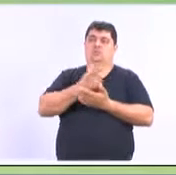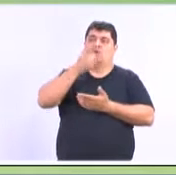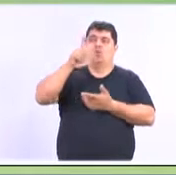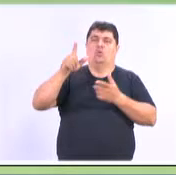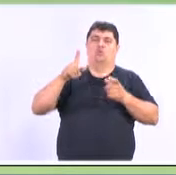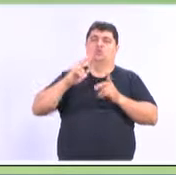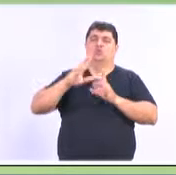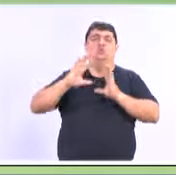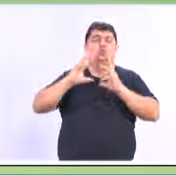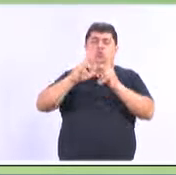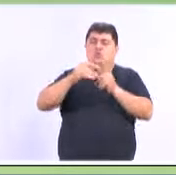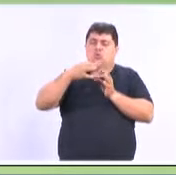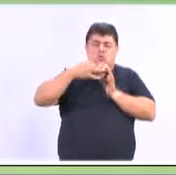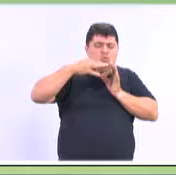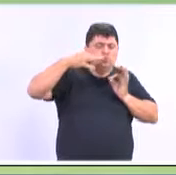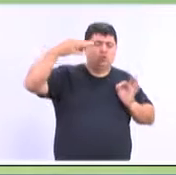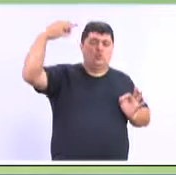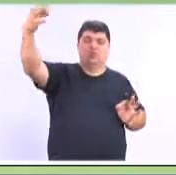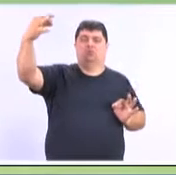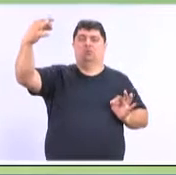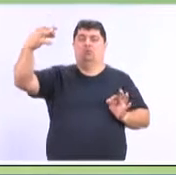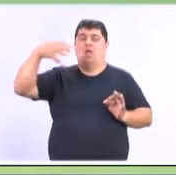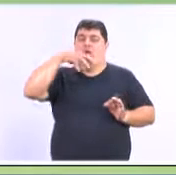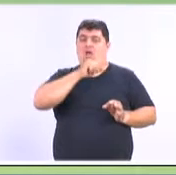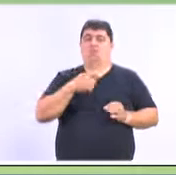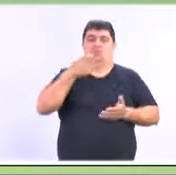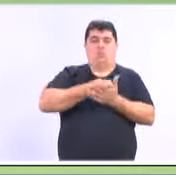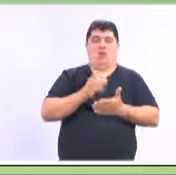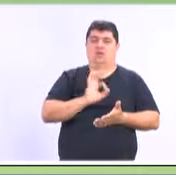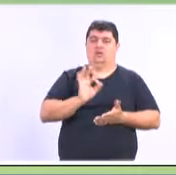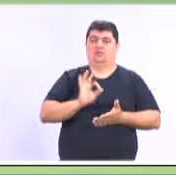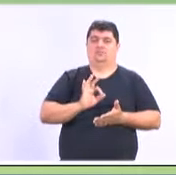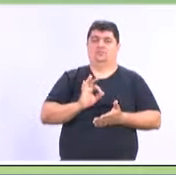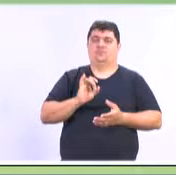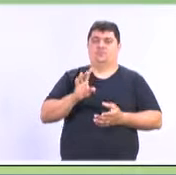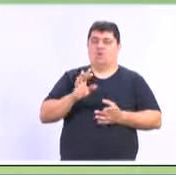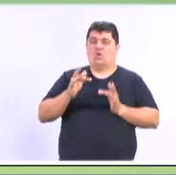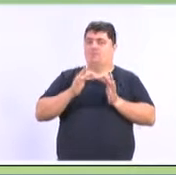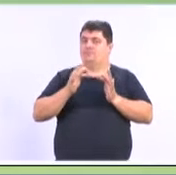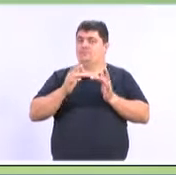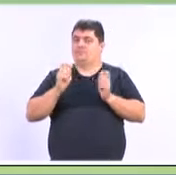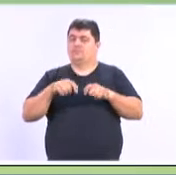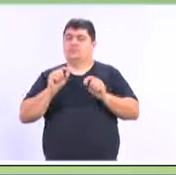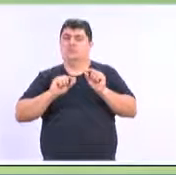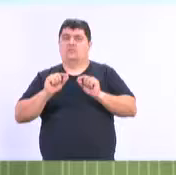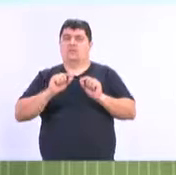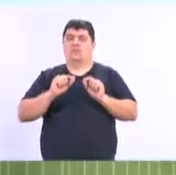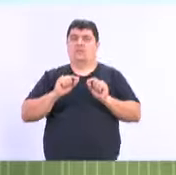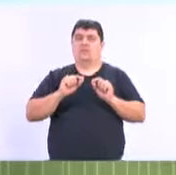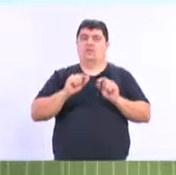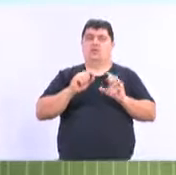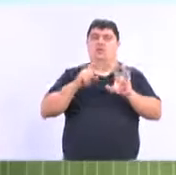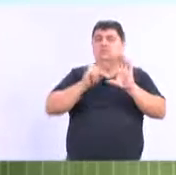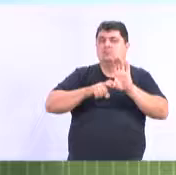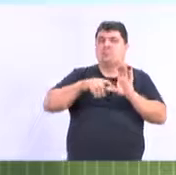e provisões a longo prazo. Só para a gente fazer um link aqui,